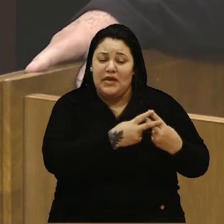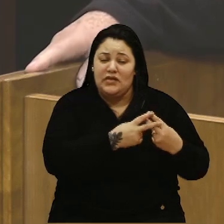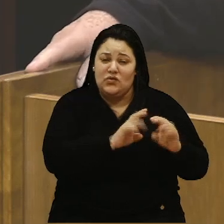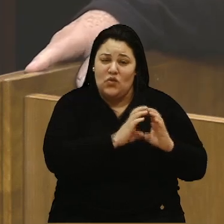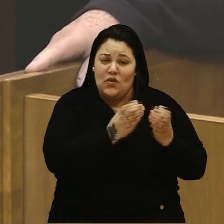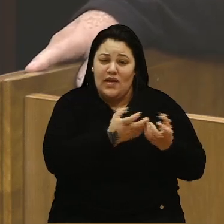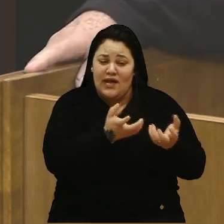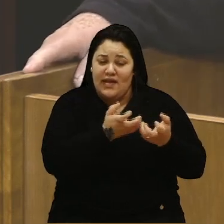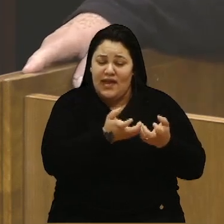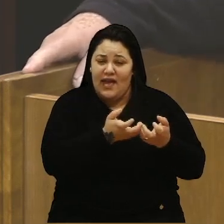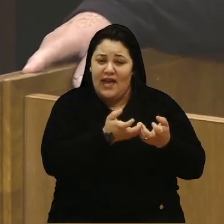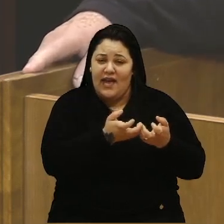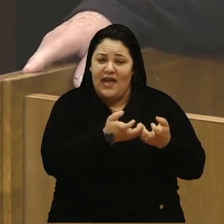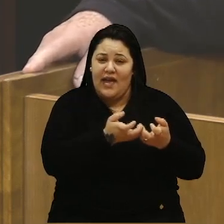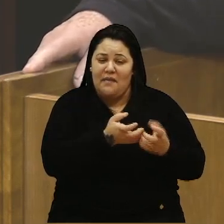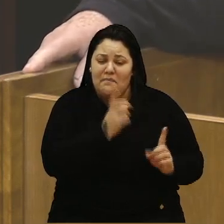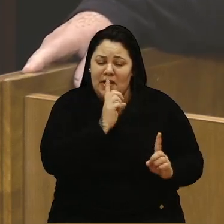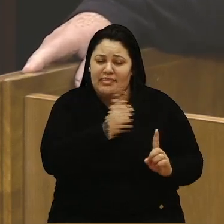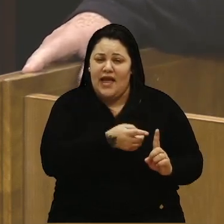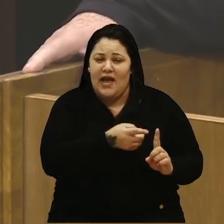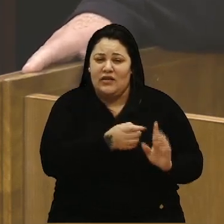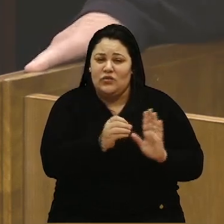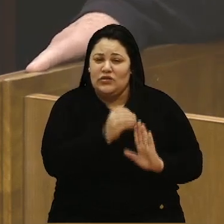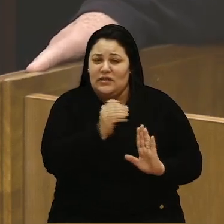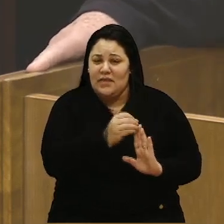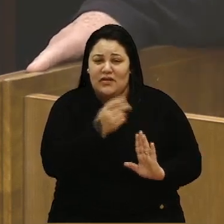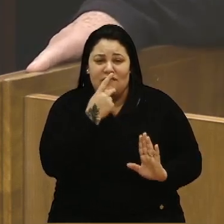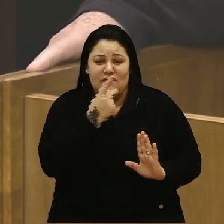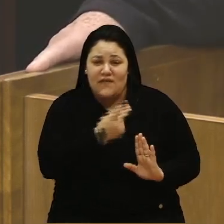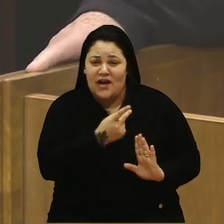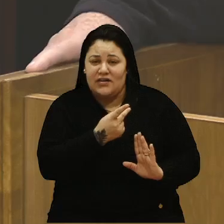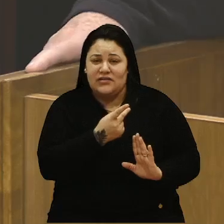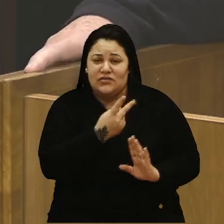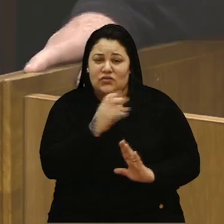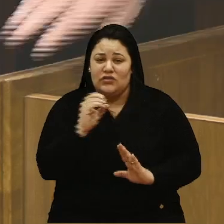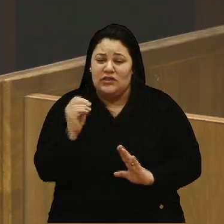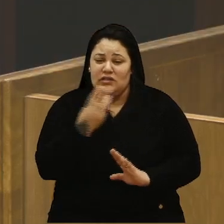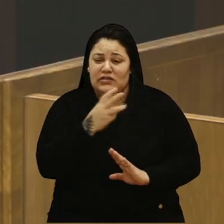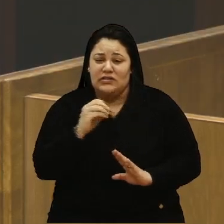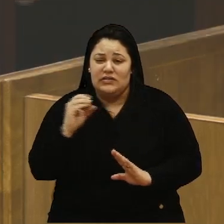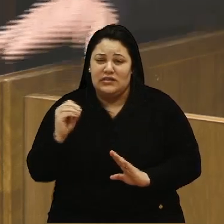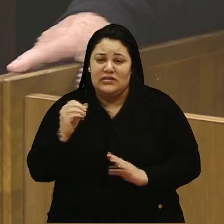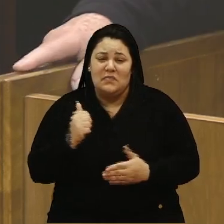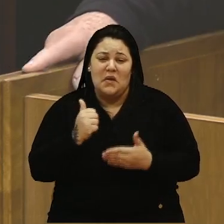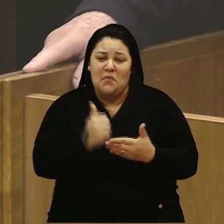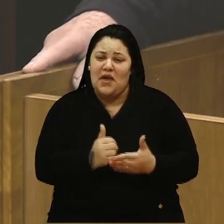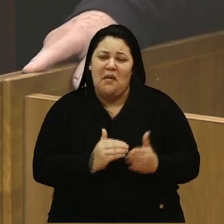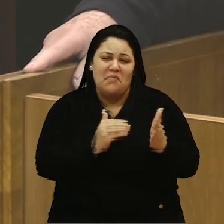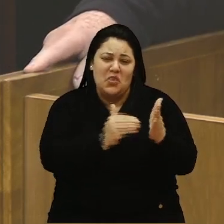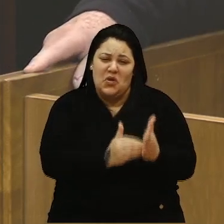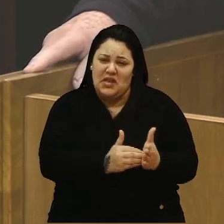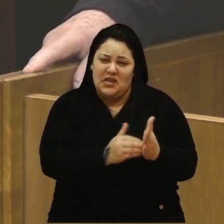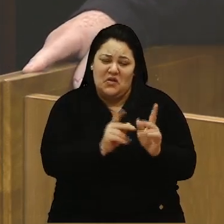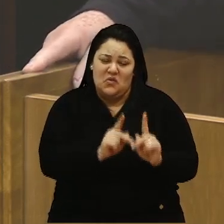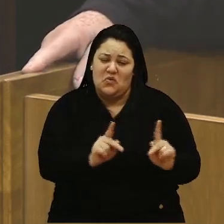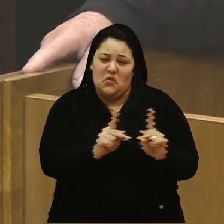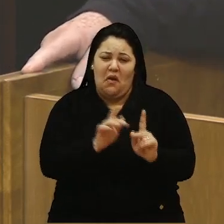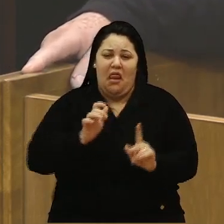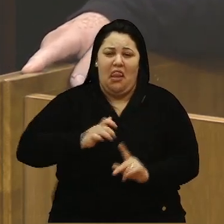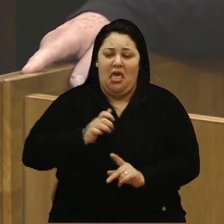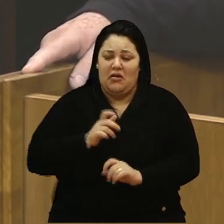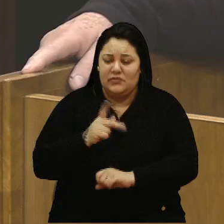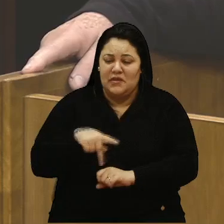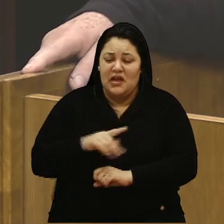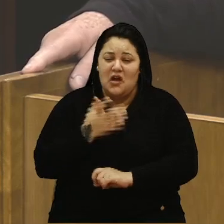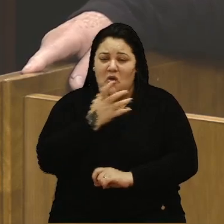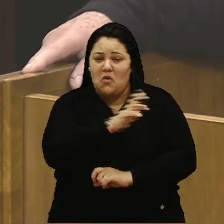que fazem há 200, 300 anos, em favor de uma minoria, de uma elite nesse país, contra os